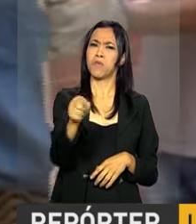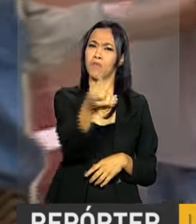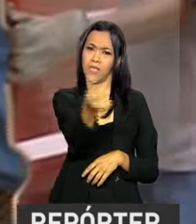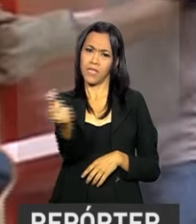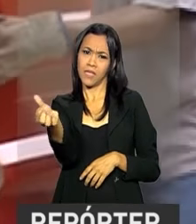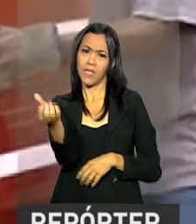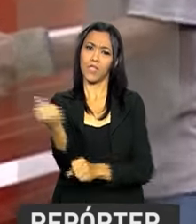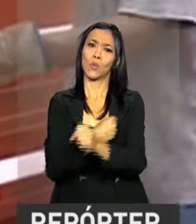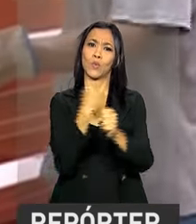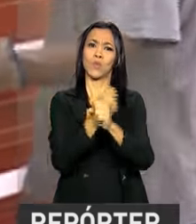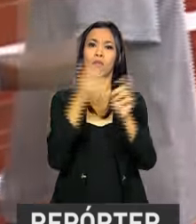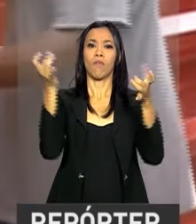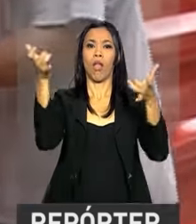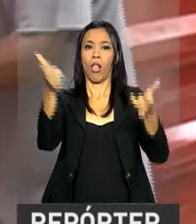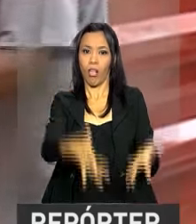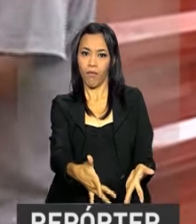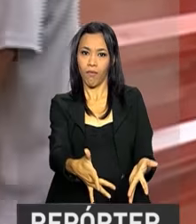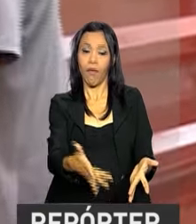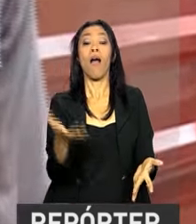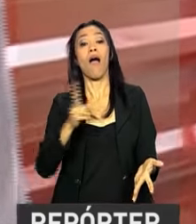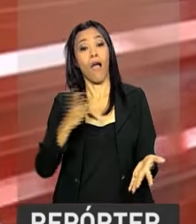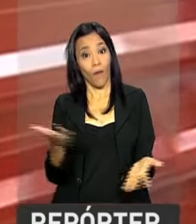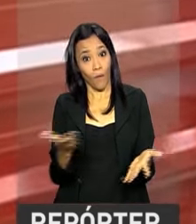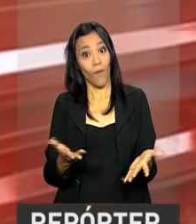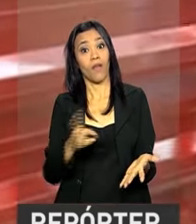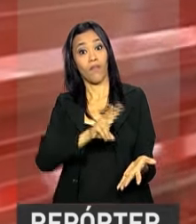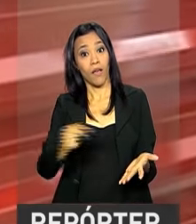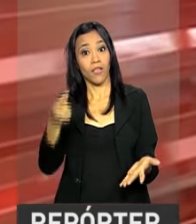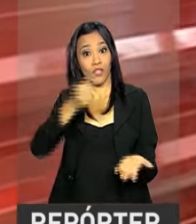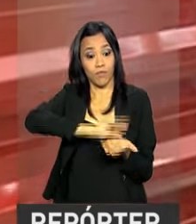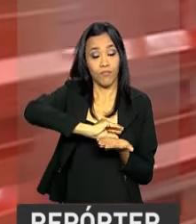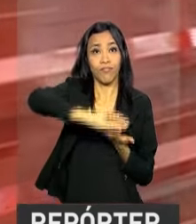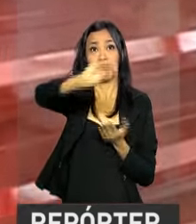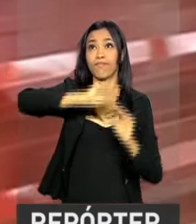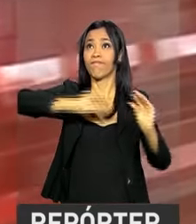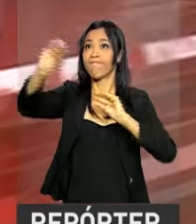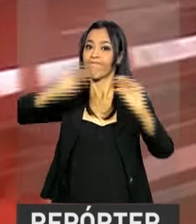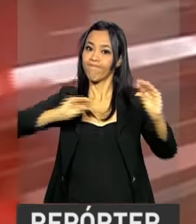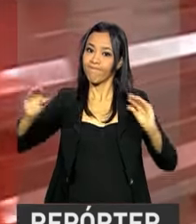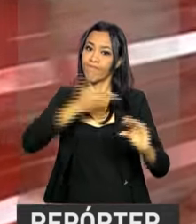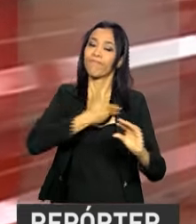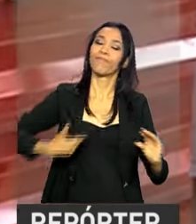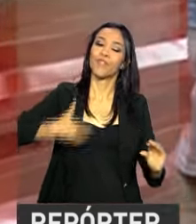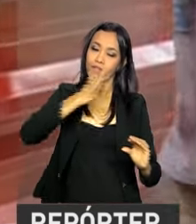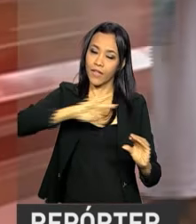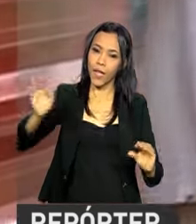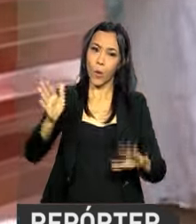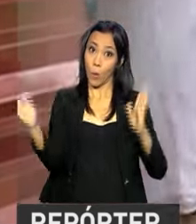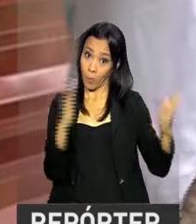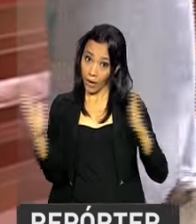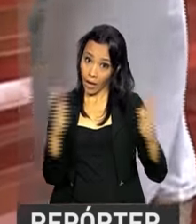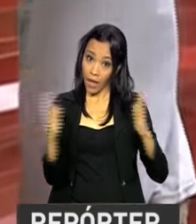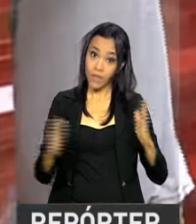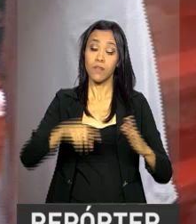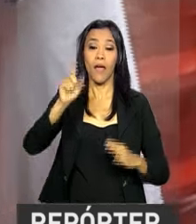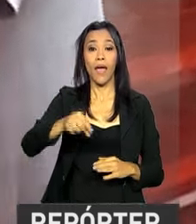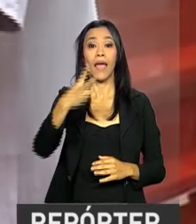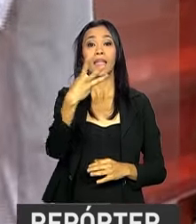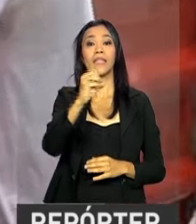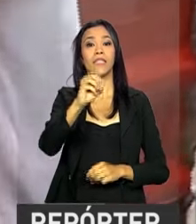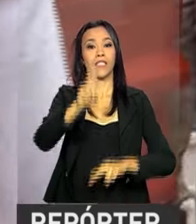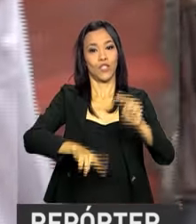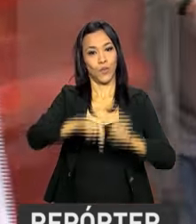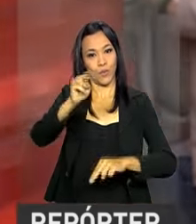paralisadas vão receber recursos do Orçamento Geral da União. O prazo para retomadas dos trabalhos é 30 de junho